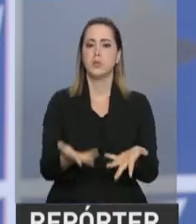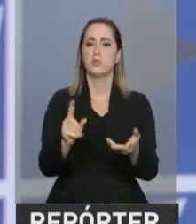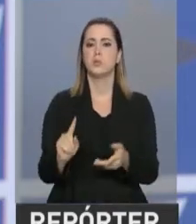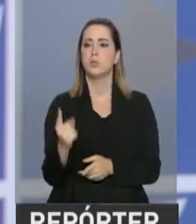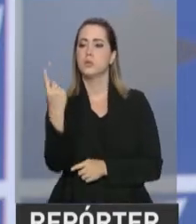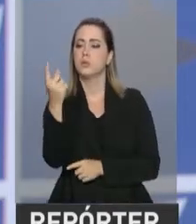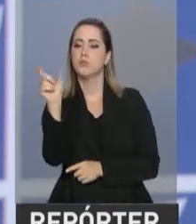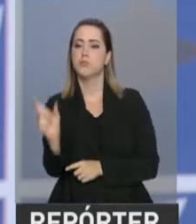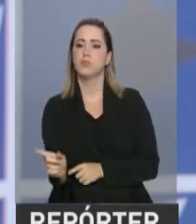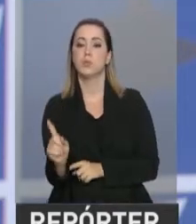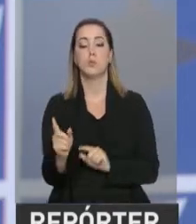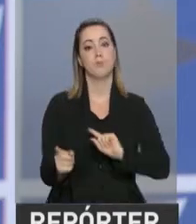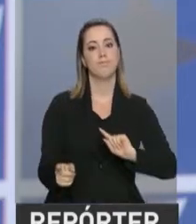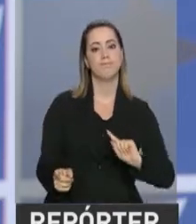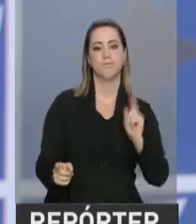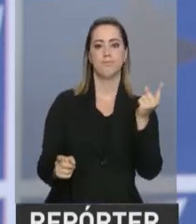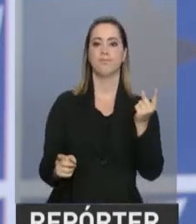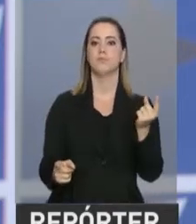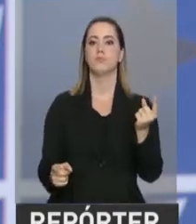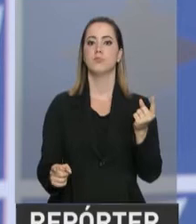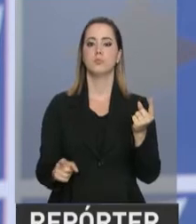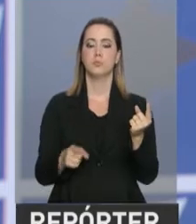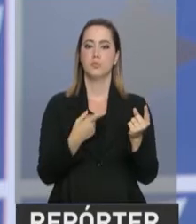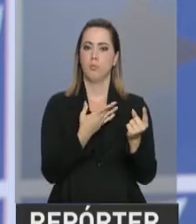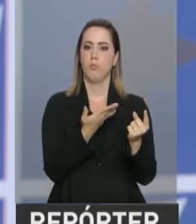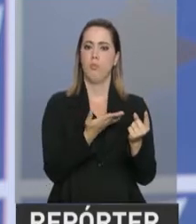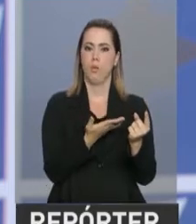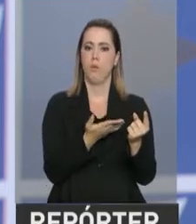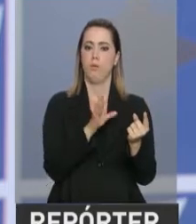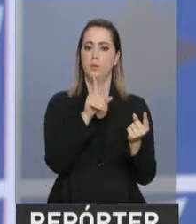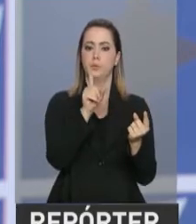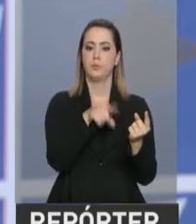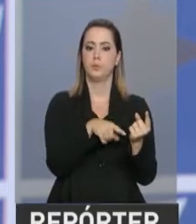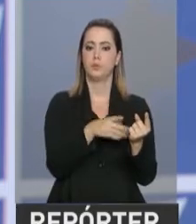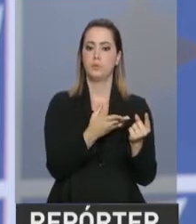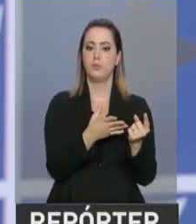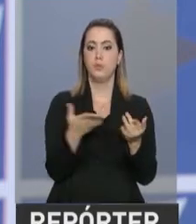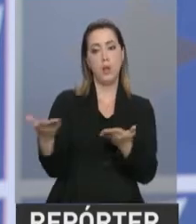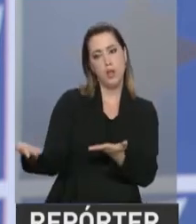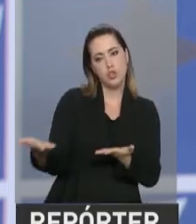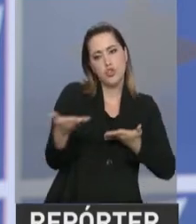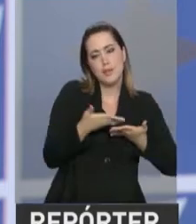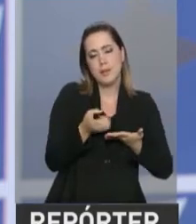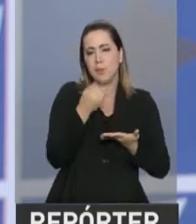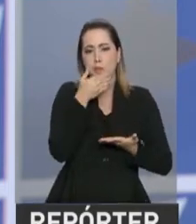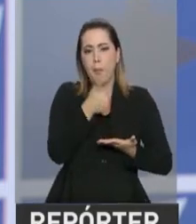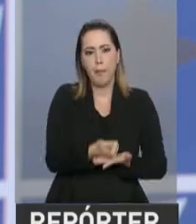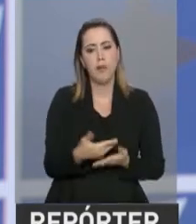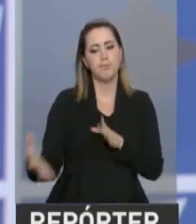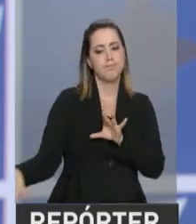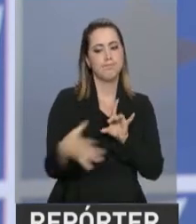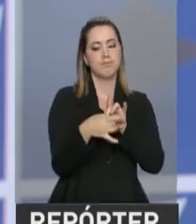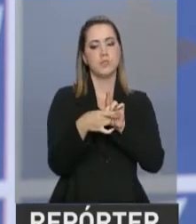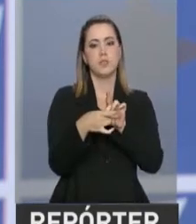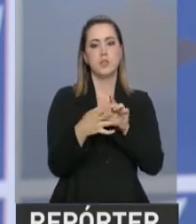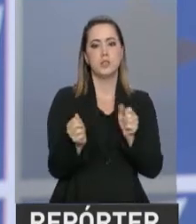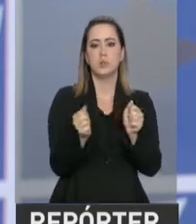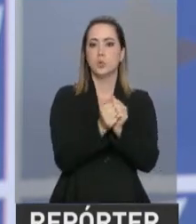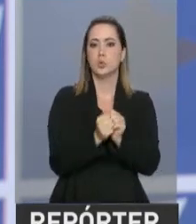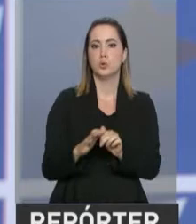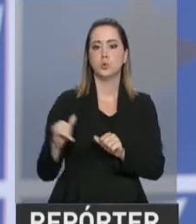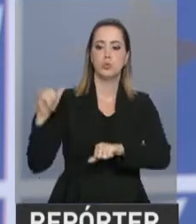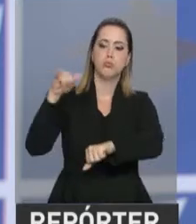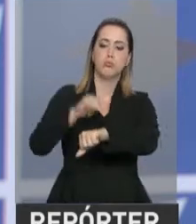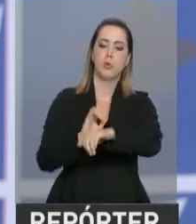e de outro é de recepção e de parceria com as aéreas